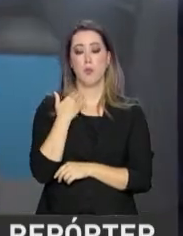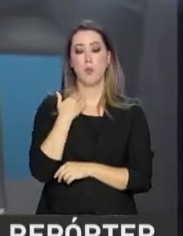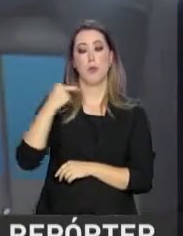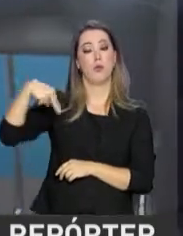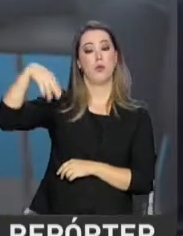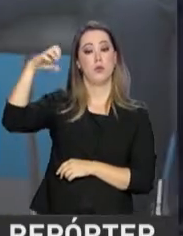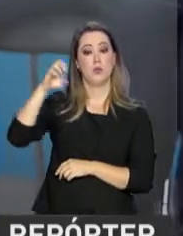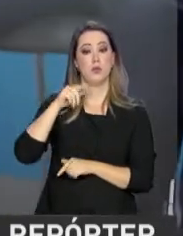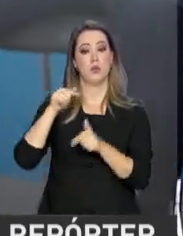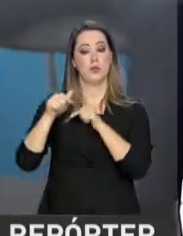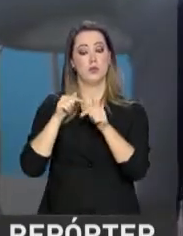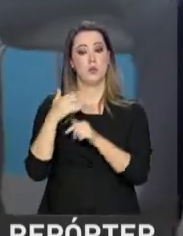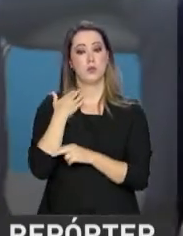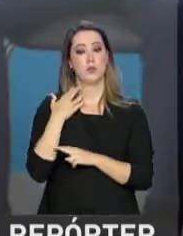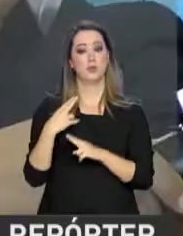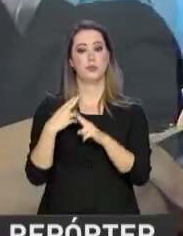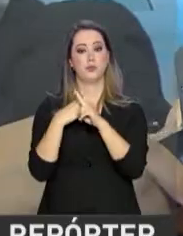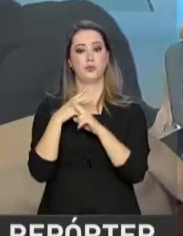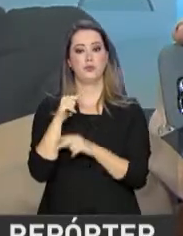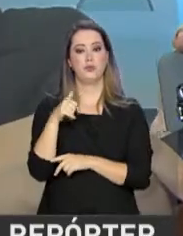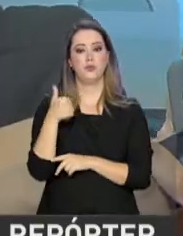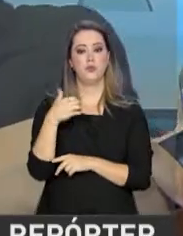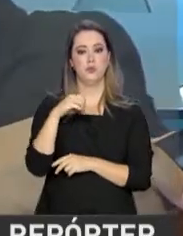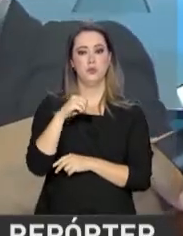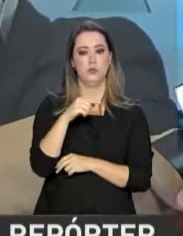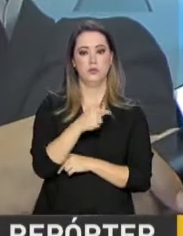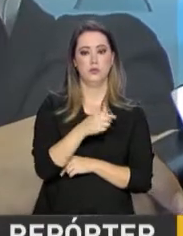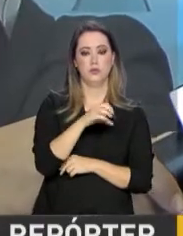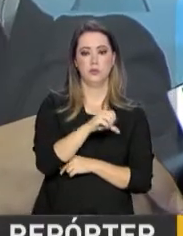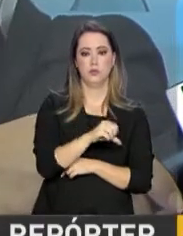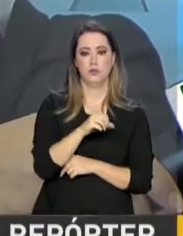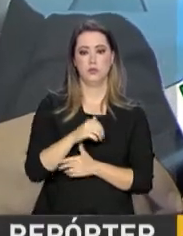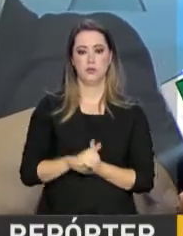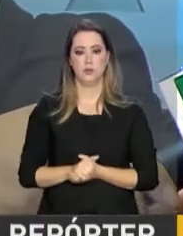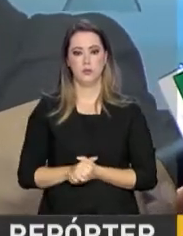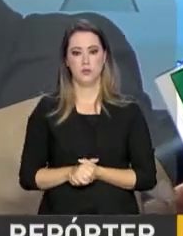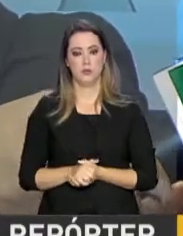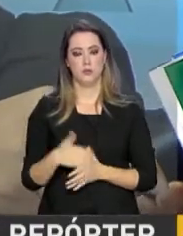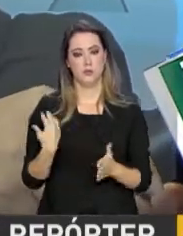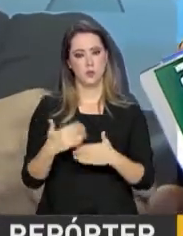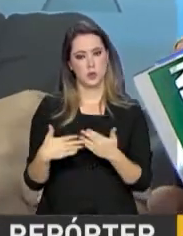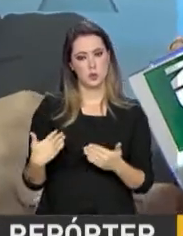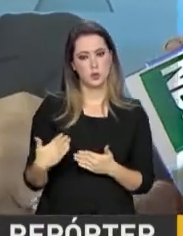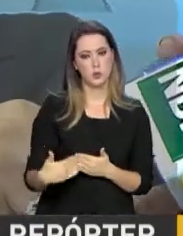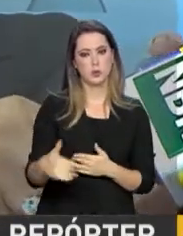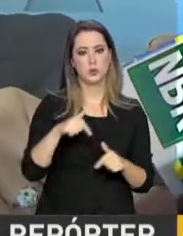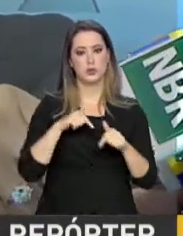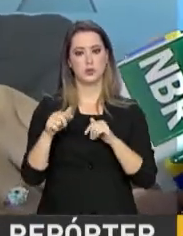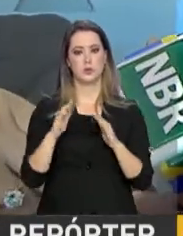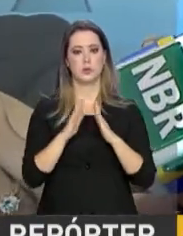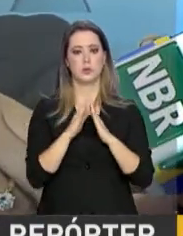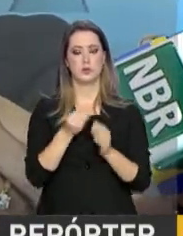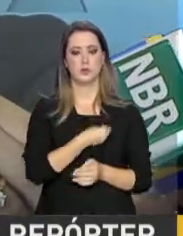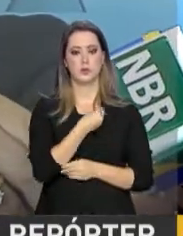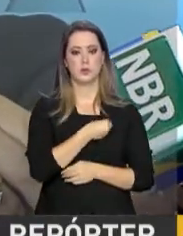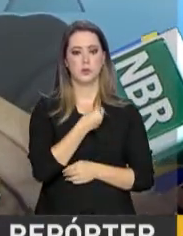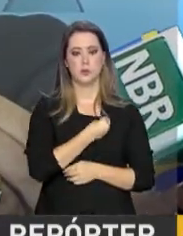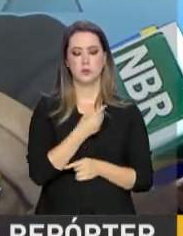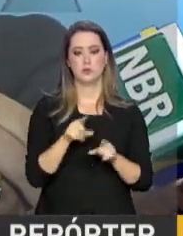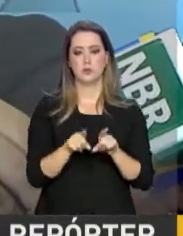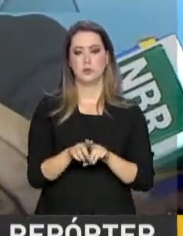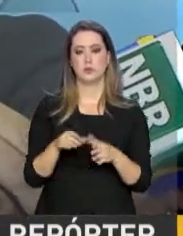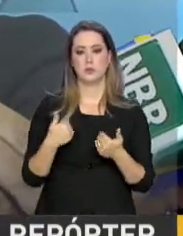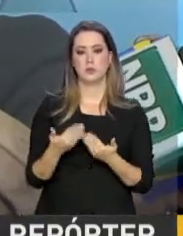desde 1979. Nós vamos continuar nos grandes programas como Minha Casa Minha Vida, como